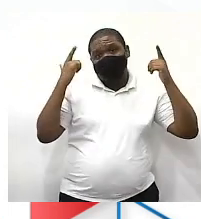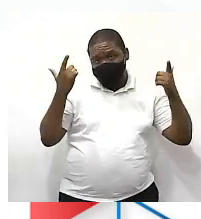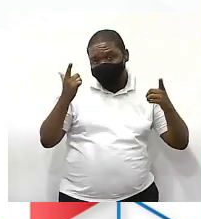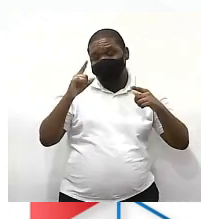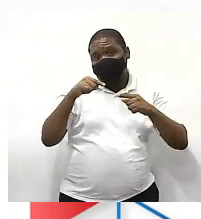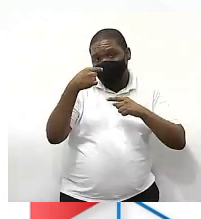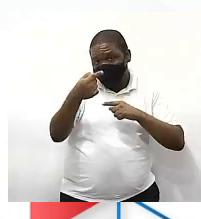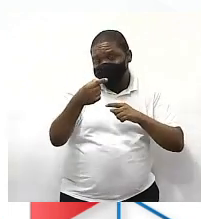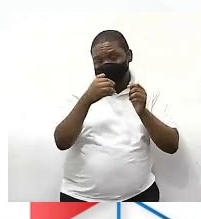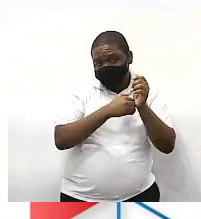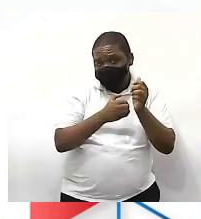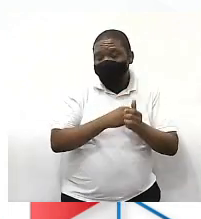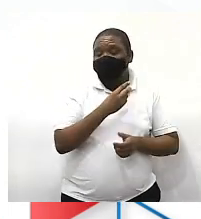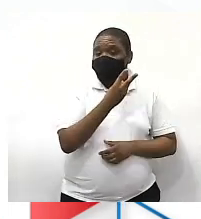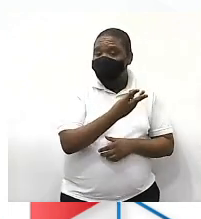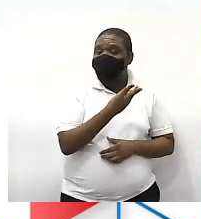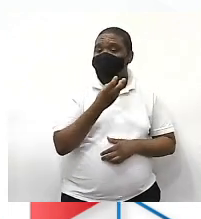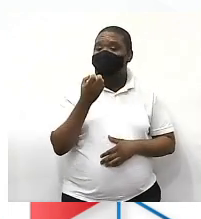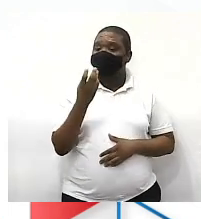a próxima será